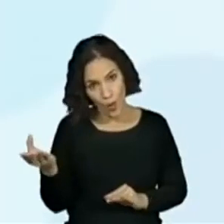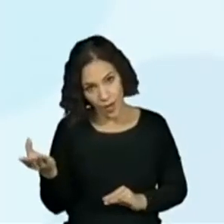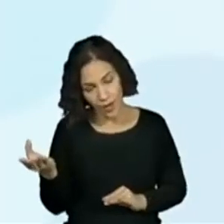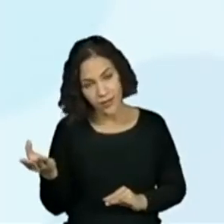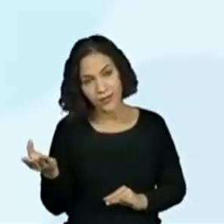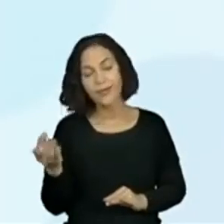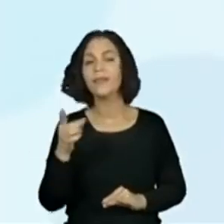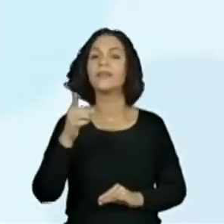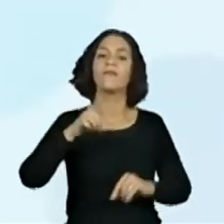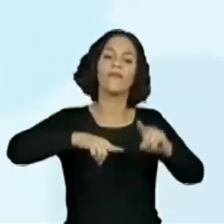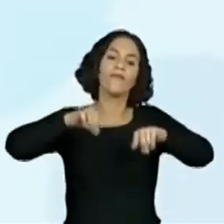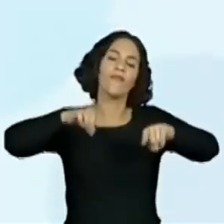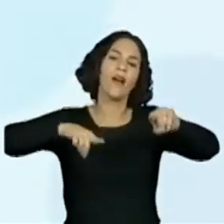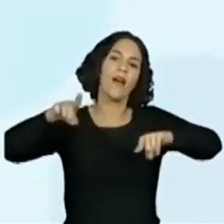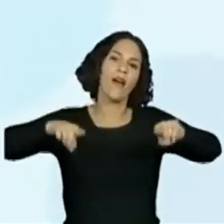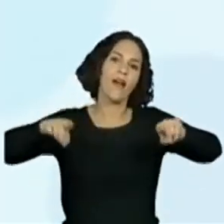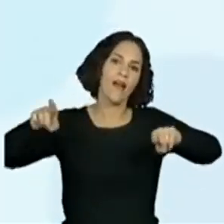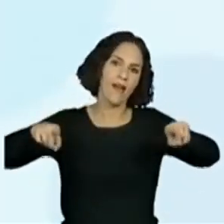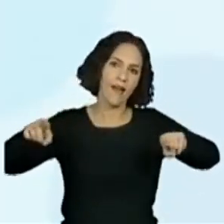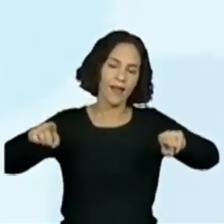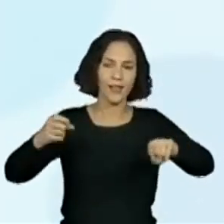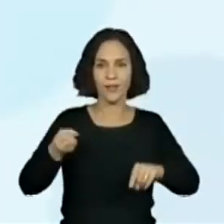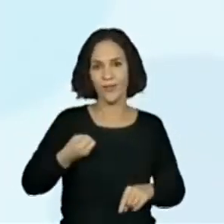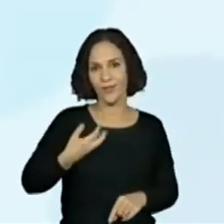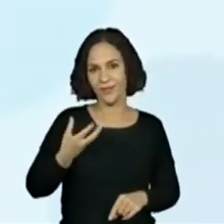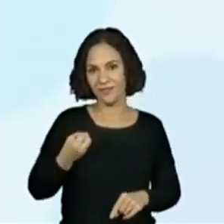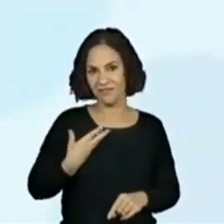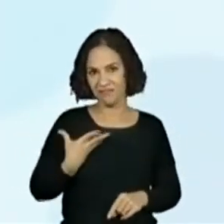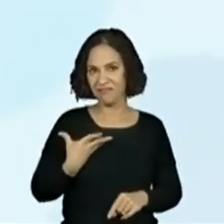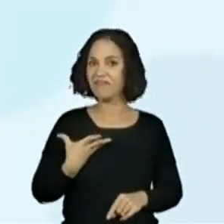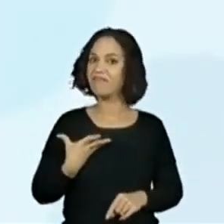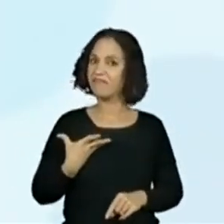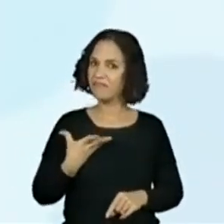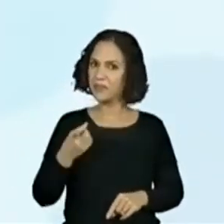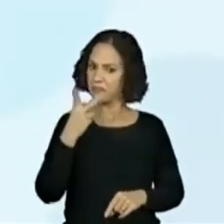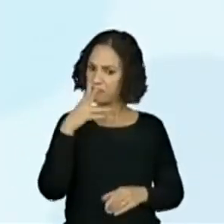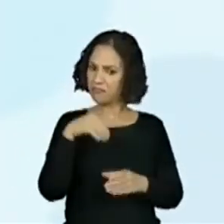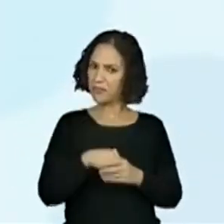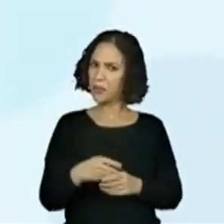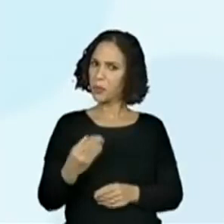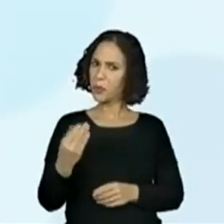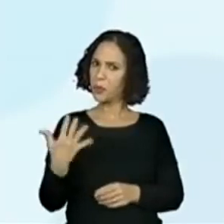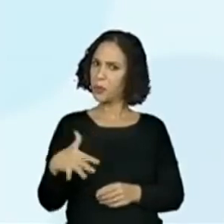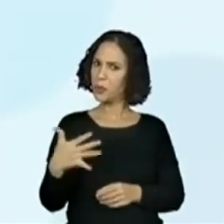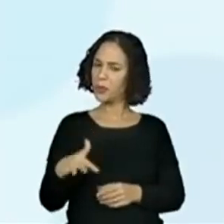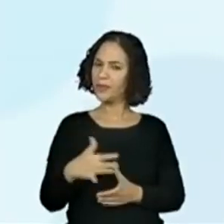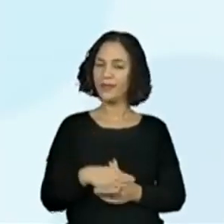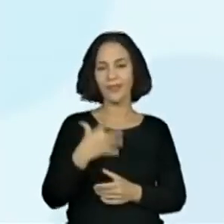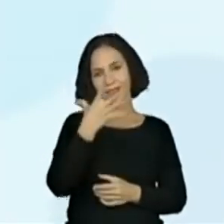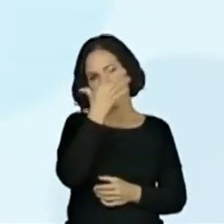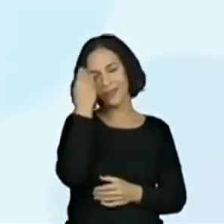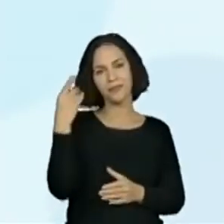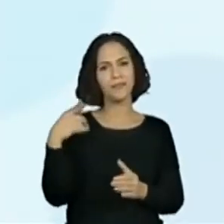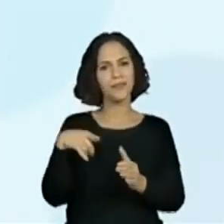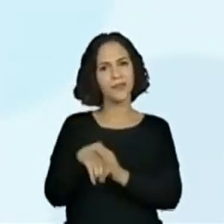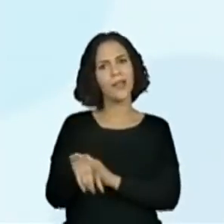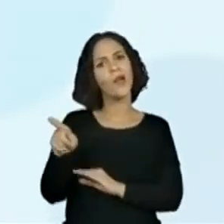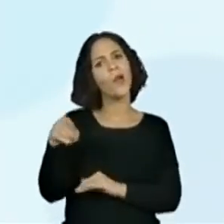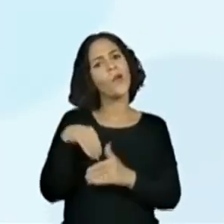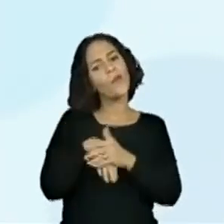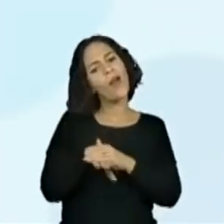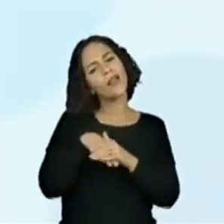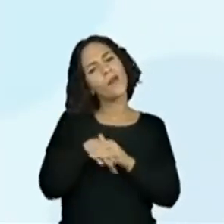com valores diferentes. Tudo bem? O cofrinho do Luiz Felipe está bem recheadinho, né? É, a gente esqueceu de perguntar para o Luiz Felipe há quanto tempo